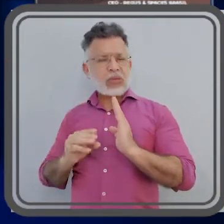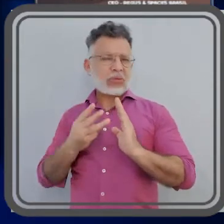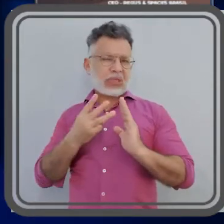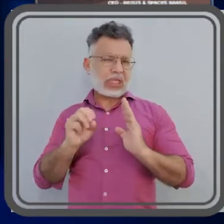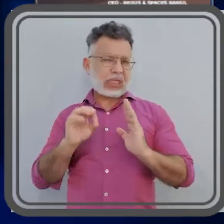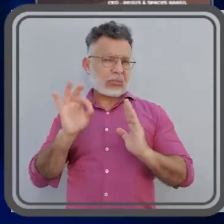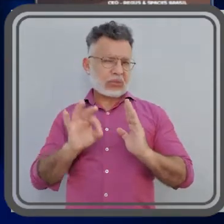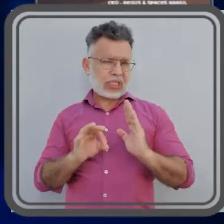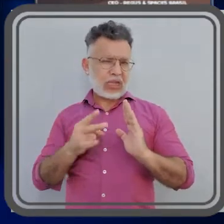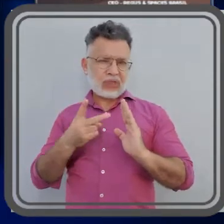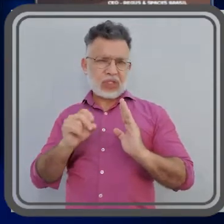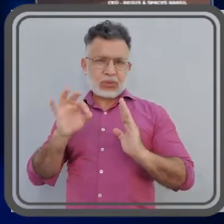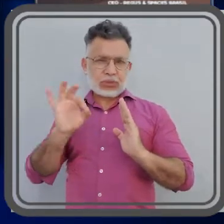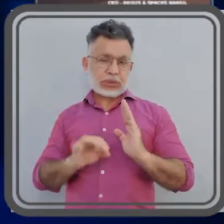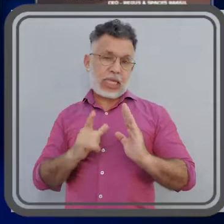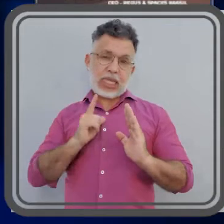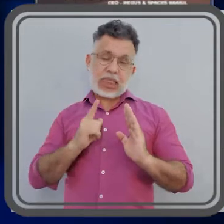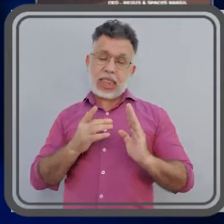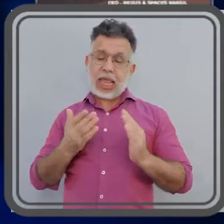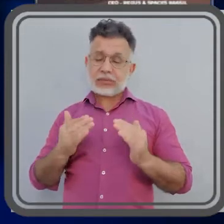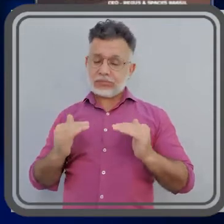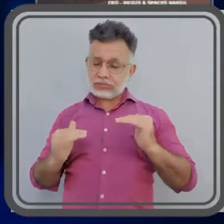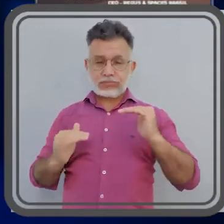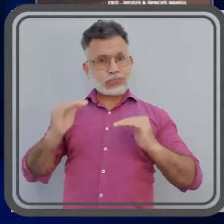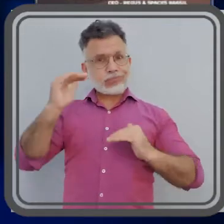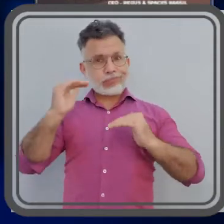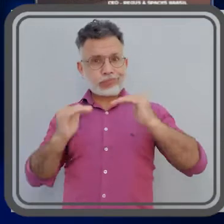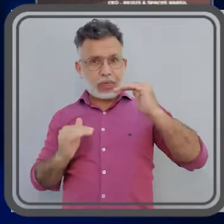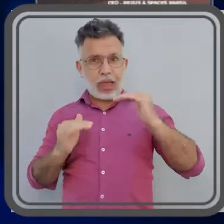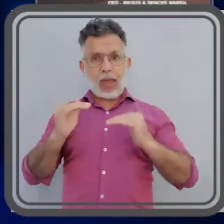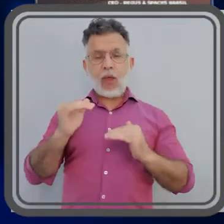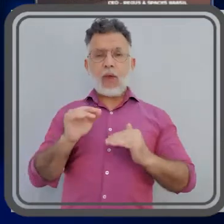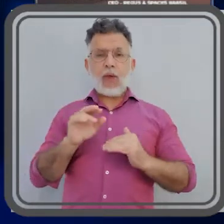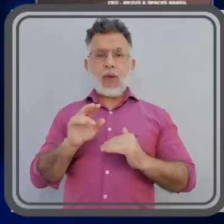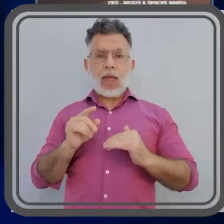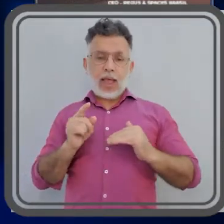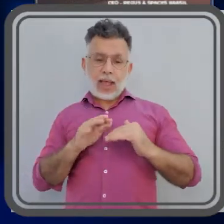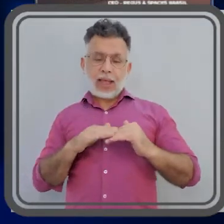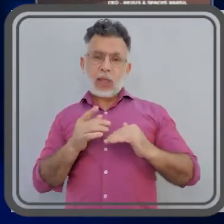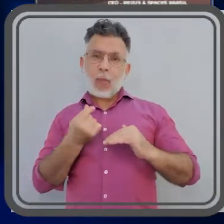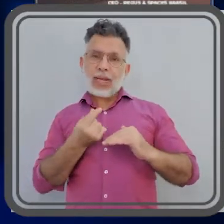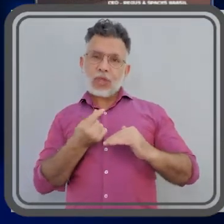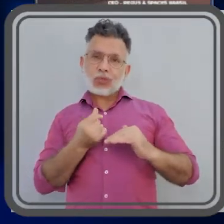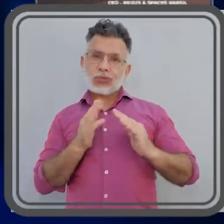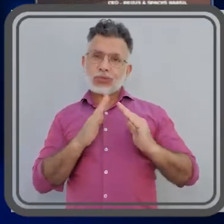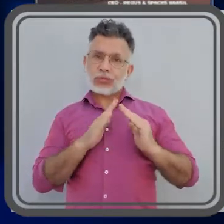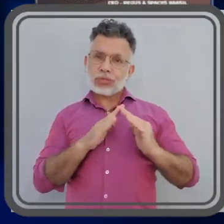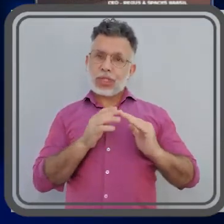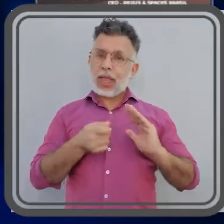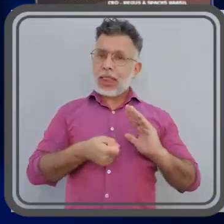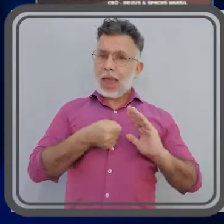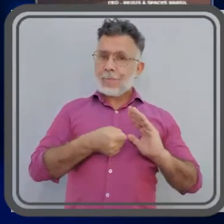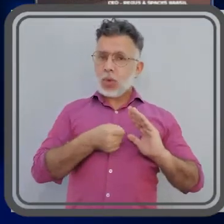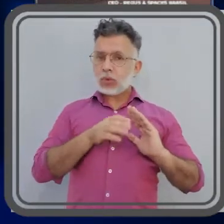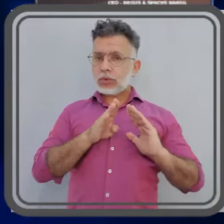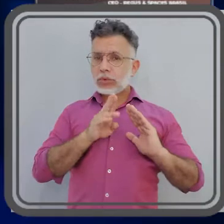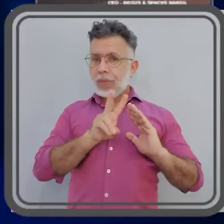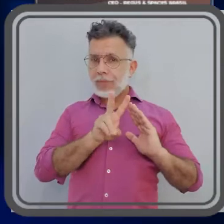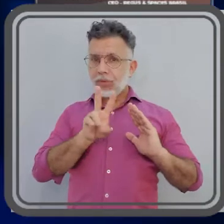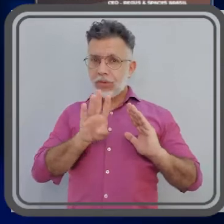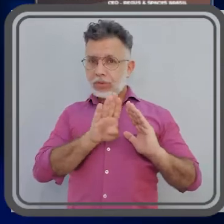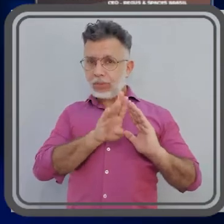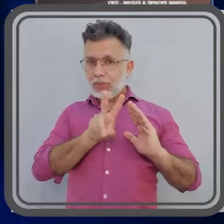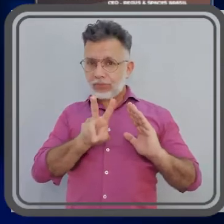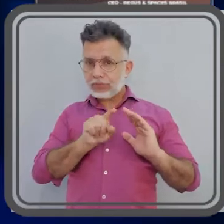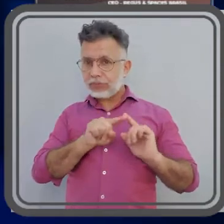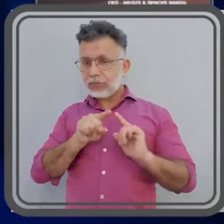gap muito grande entre o valor de reposição e o preço dos imóveis na Bolsa. Eu acredito que,